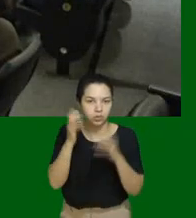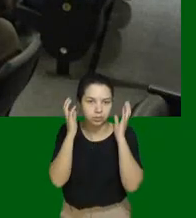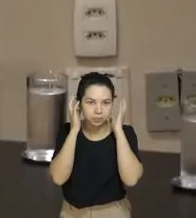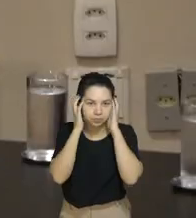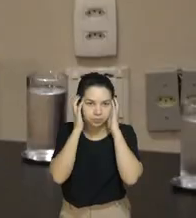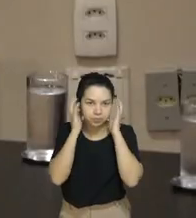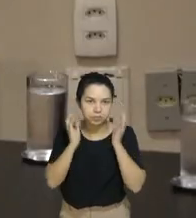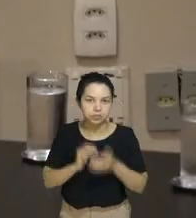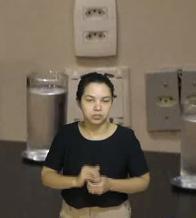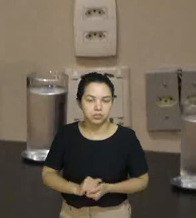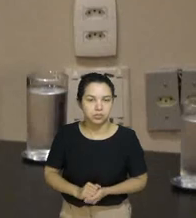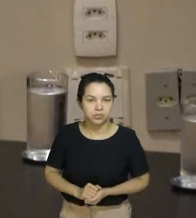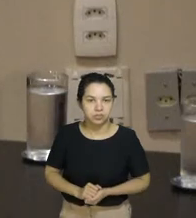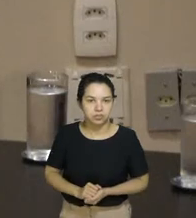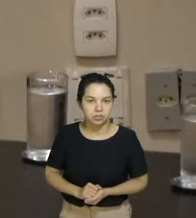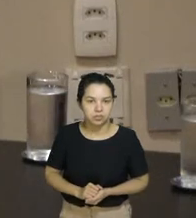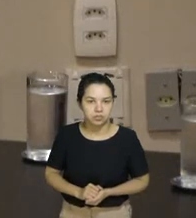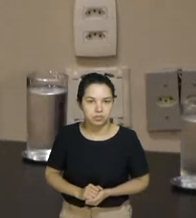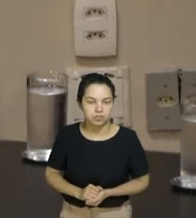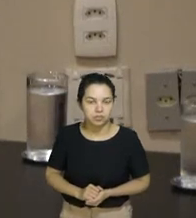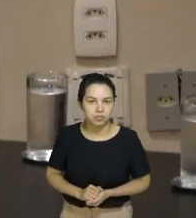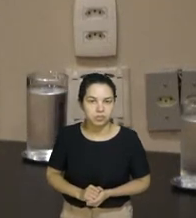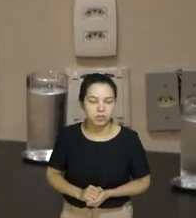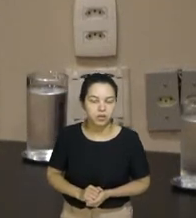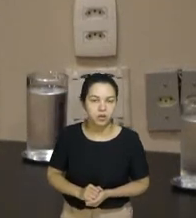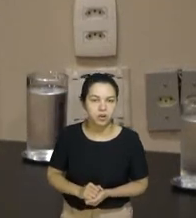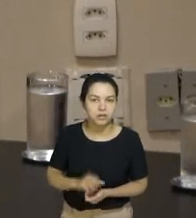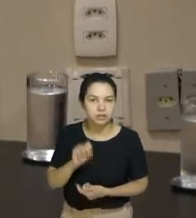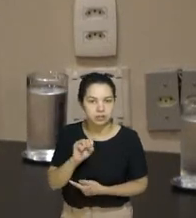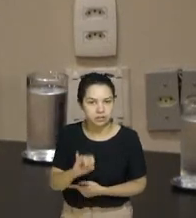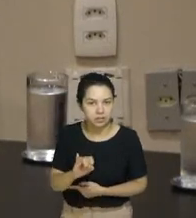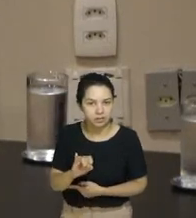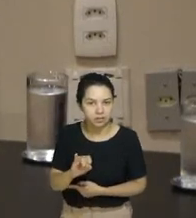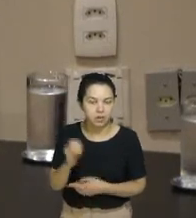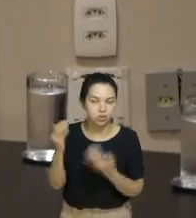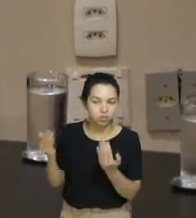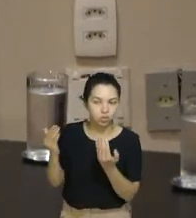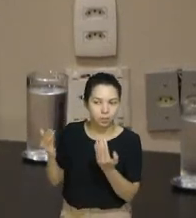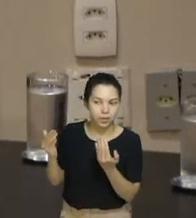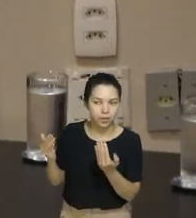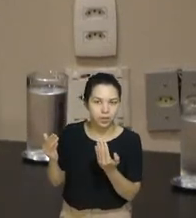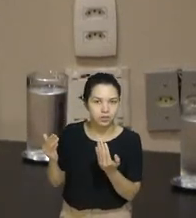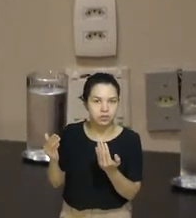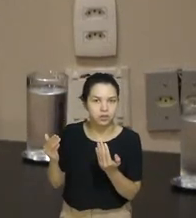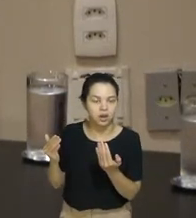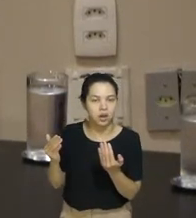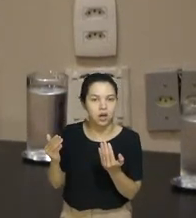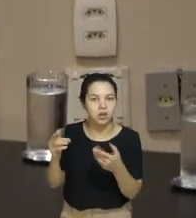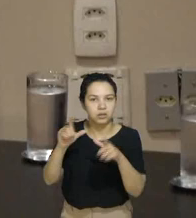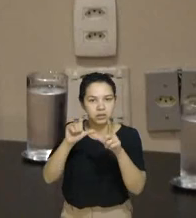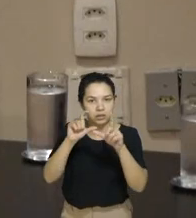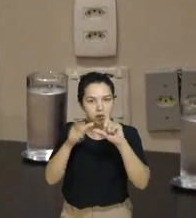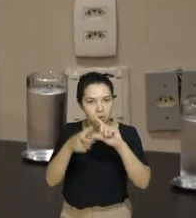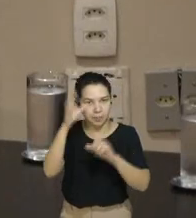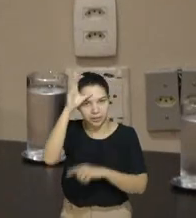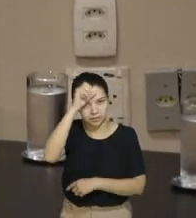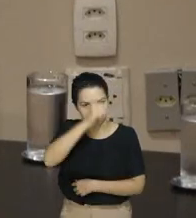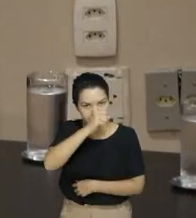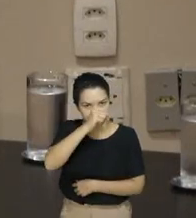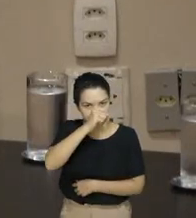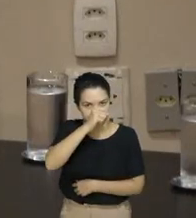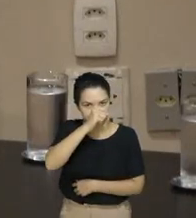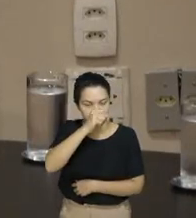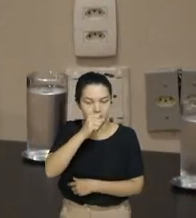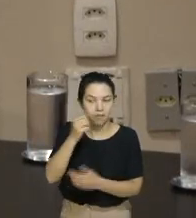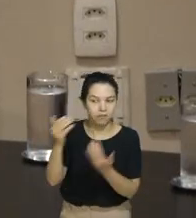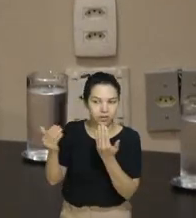Tá? Os casos de suspeita do transtorno da aprendizagem passam pela avaliação da psicóloga e da